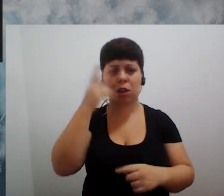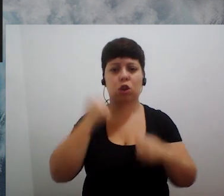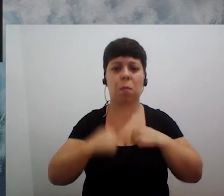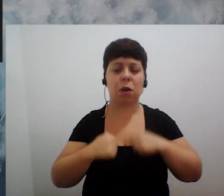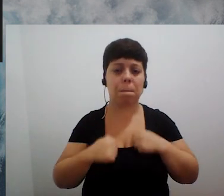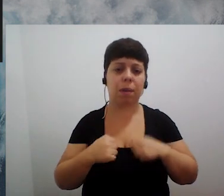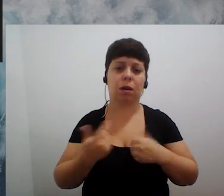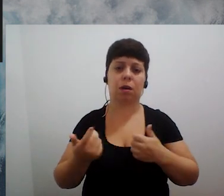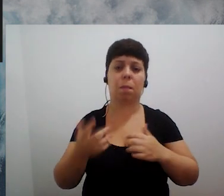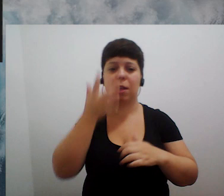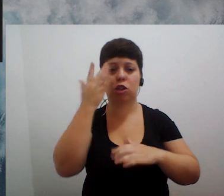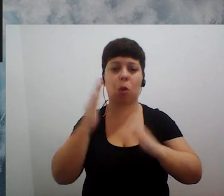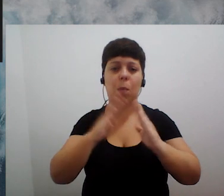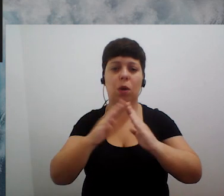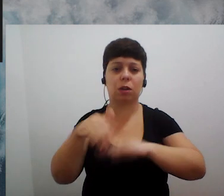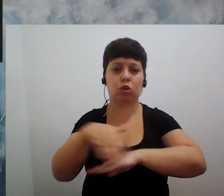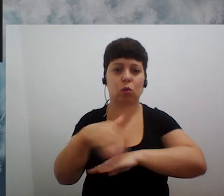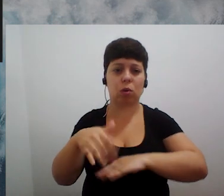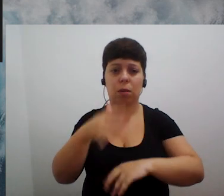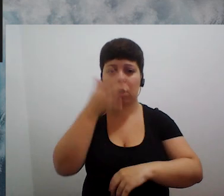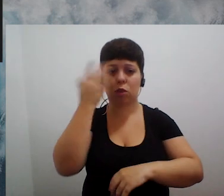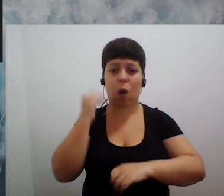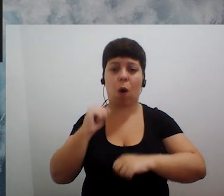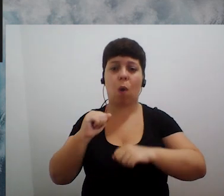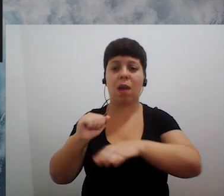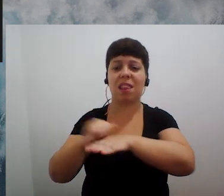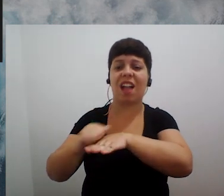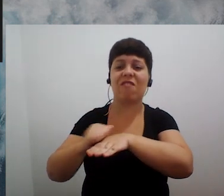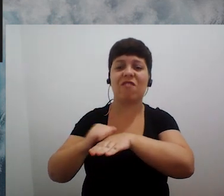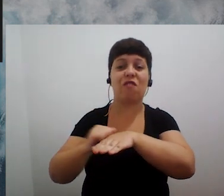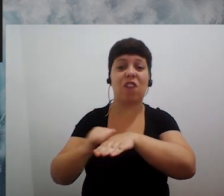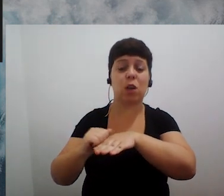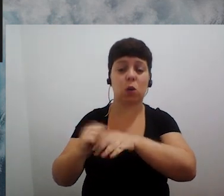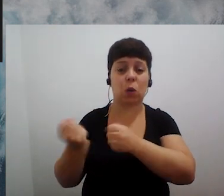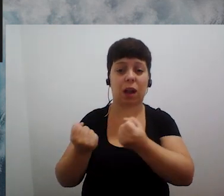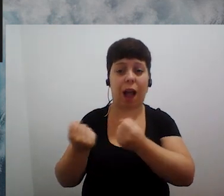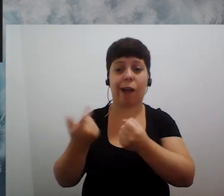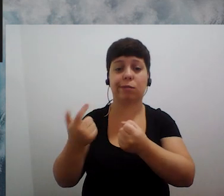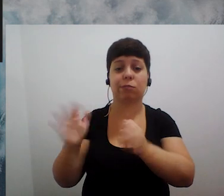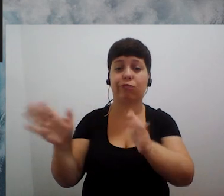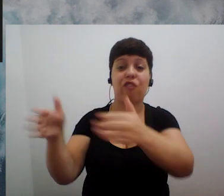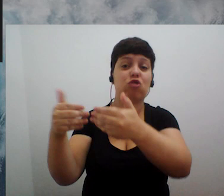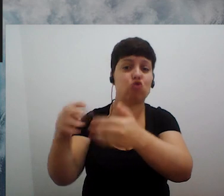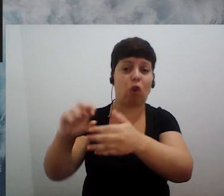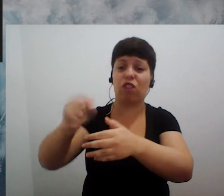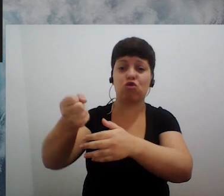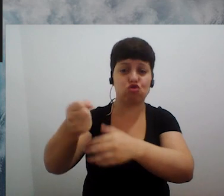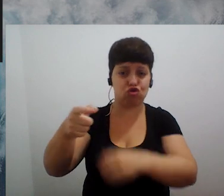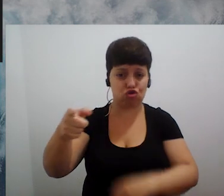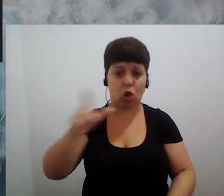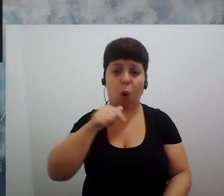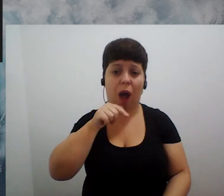porque muita gente estava tomando banho ali, morador de rua, pessoal lavando carro. infelizmente, fecharam aquela água ali.